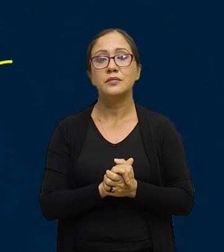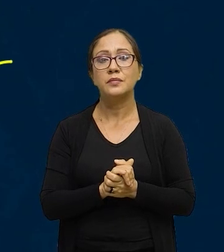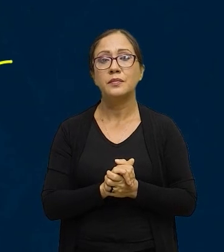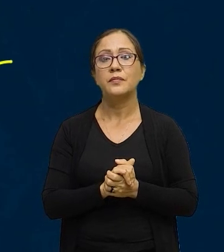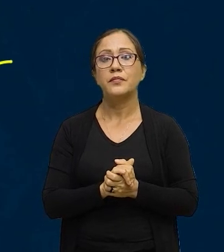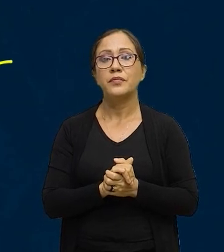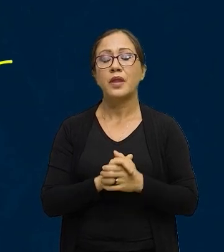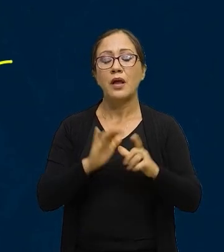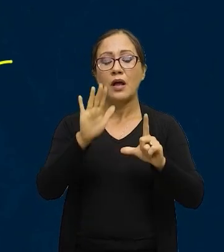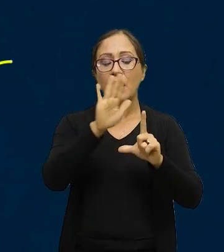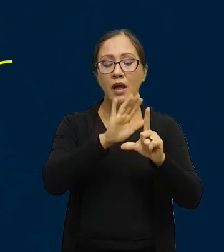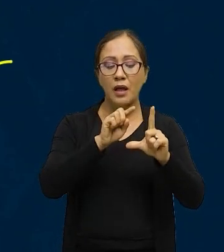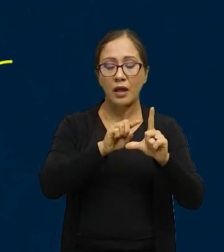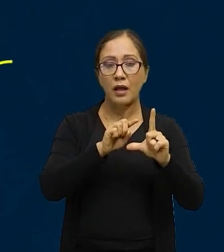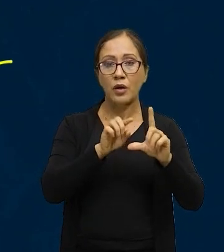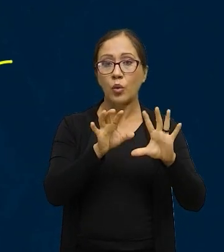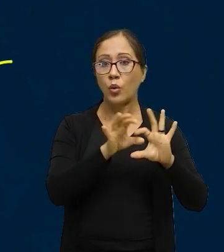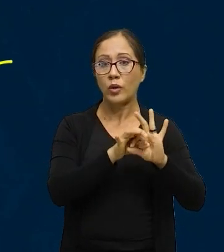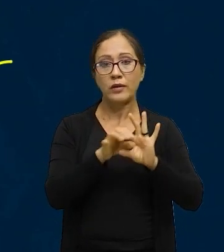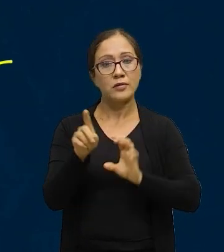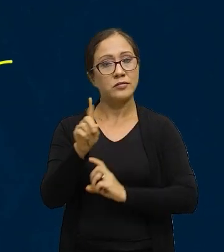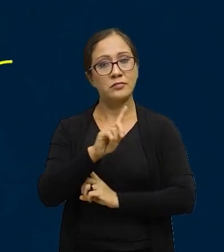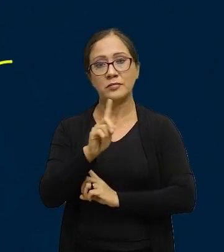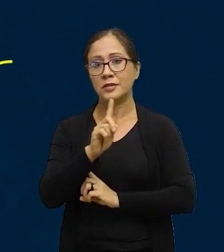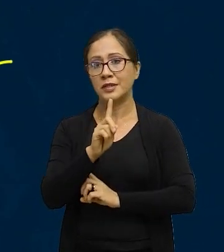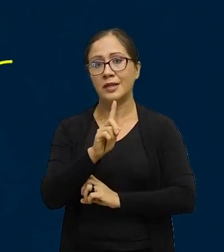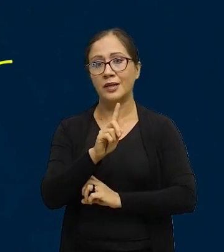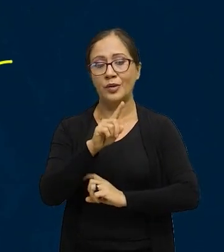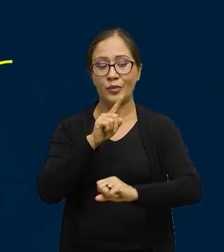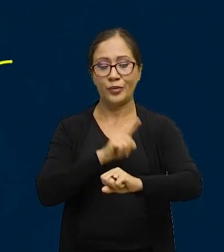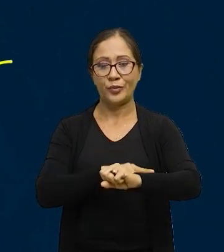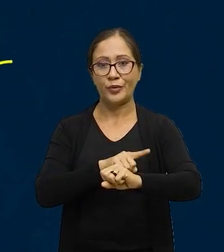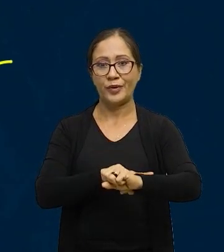O contexto não é atual para nós de